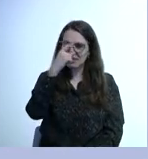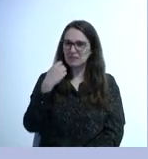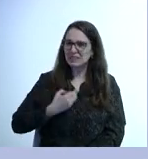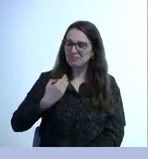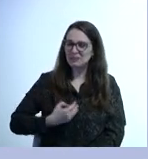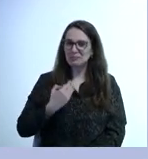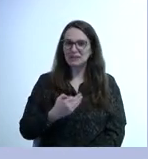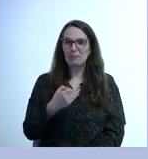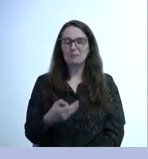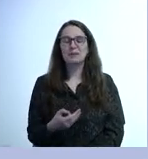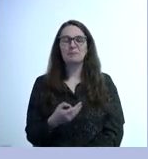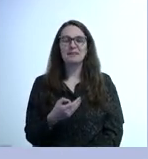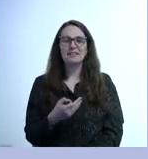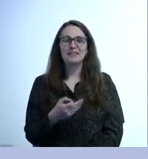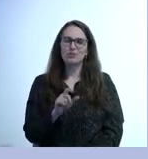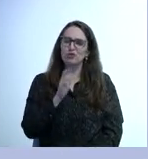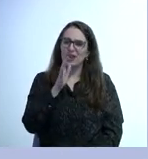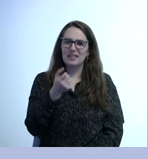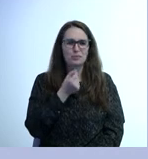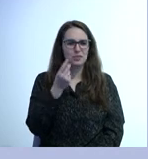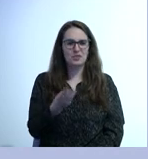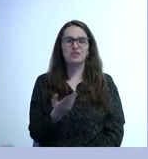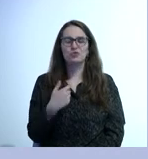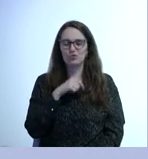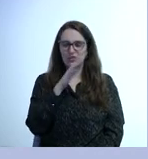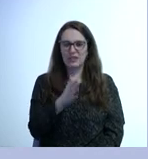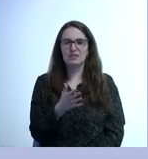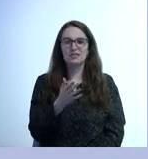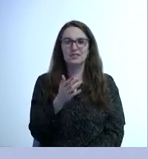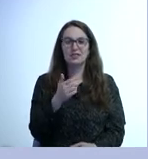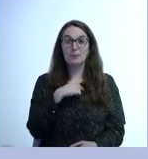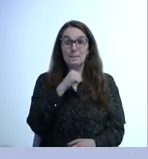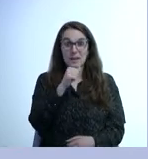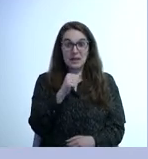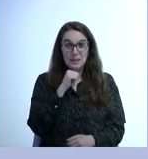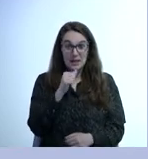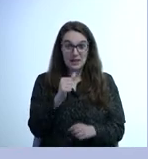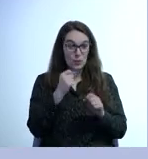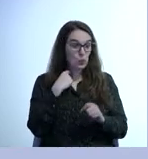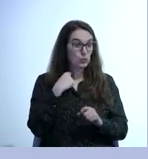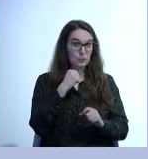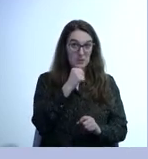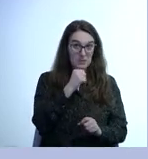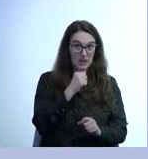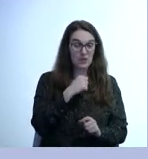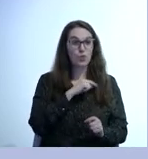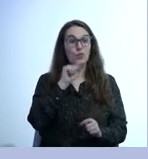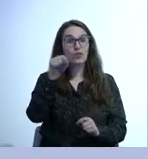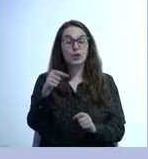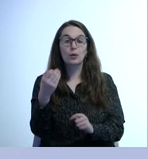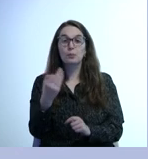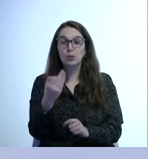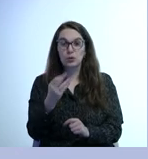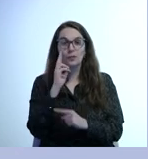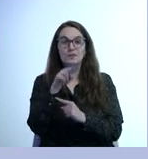sempre, e já referi isto muitas vezes, que ainda não tinha acabado o curso e vim ao Porto visitar